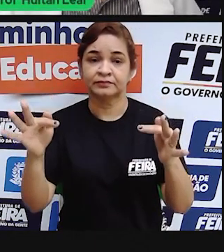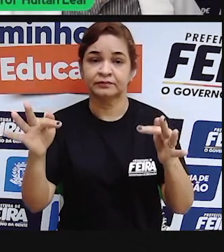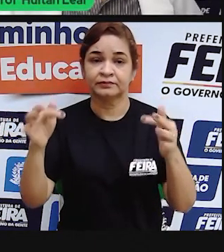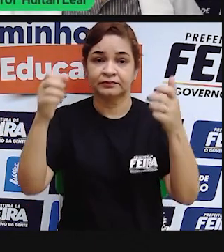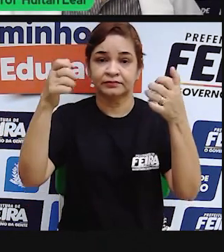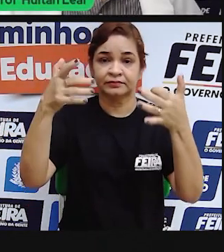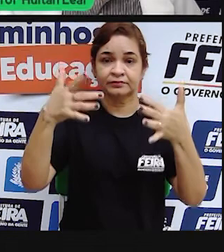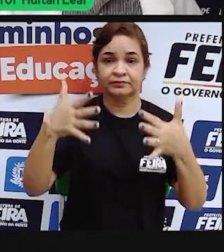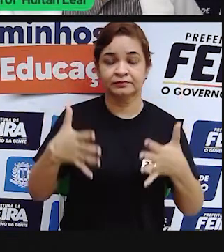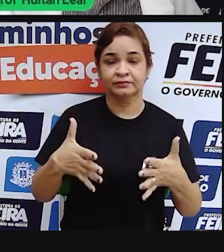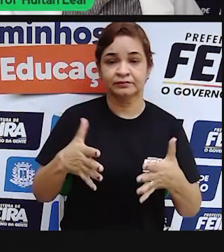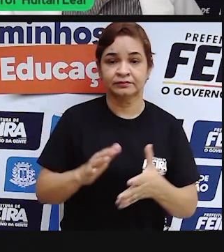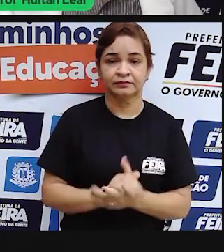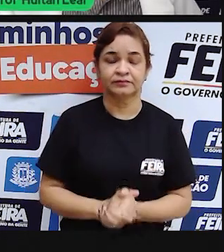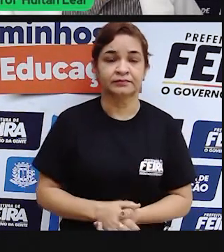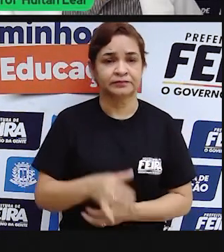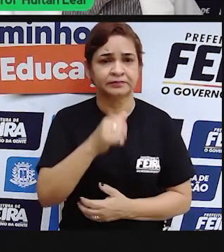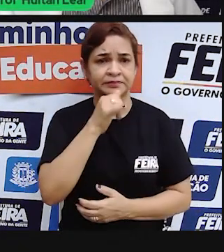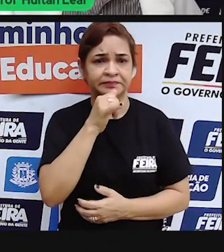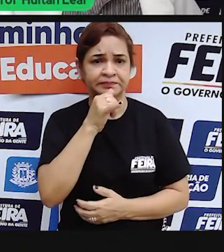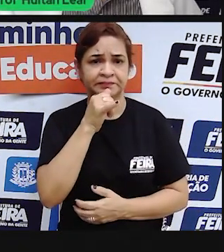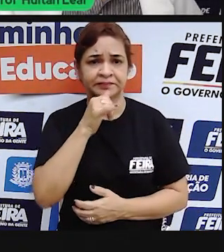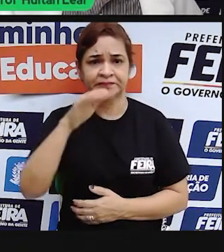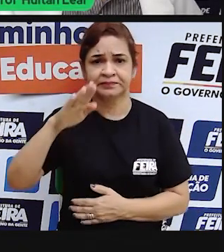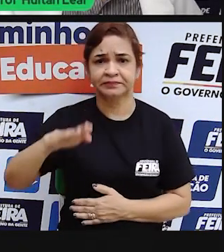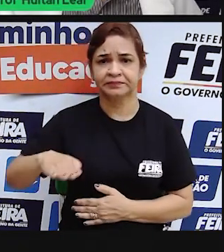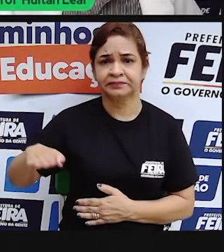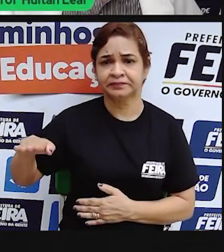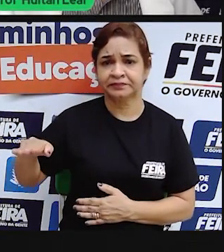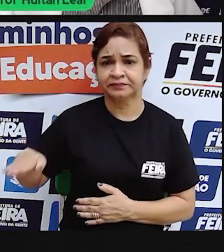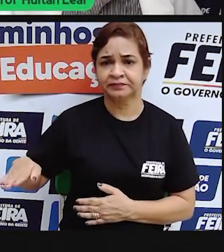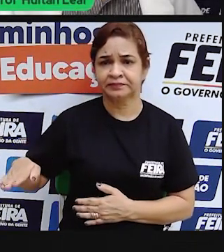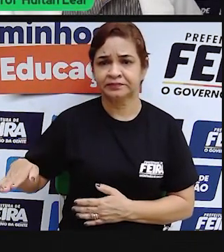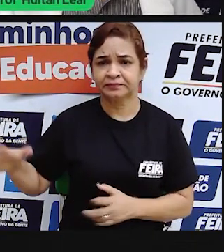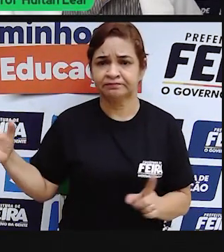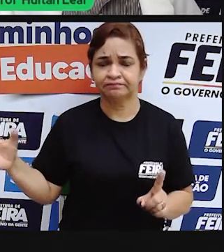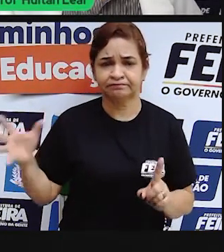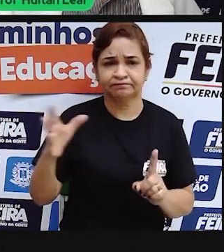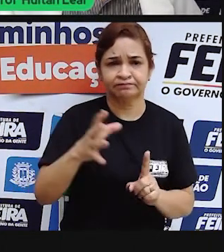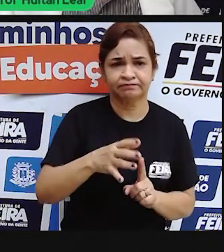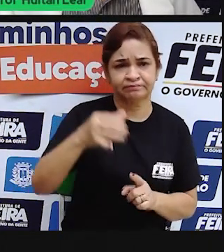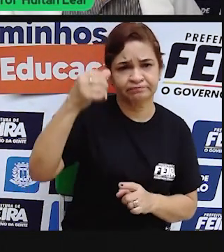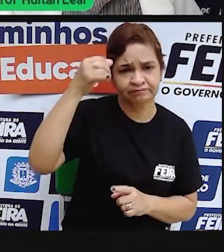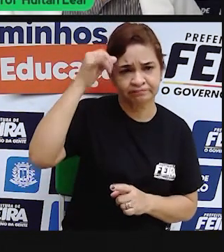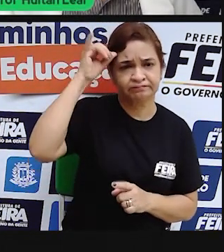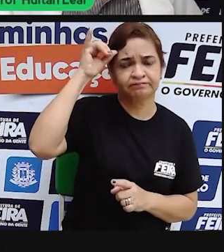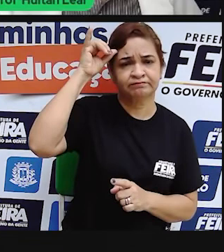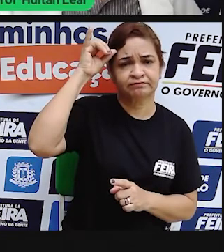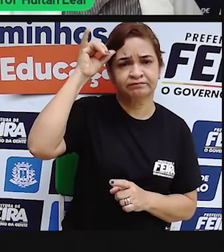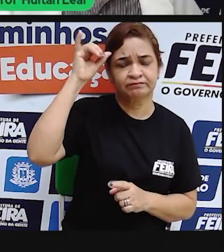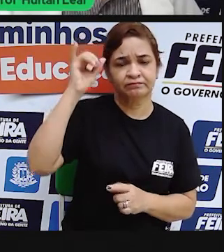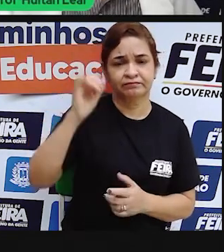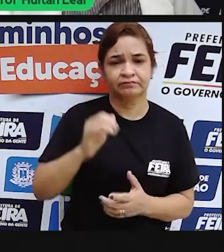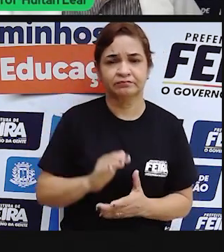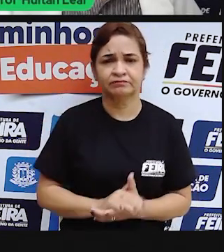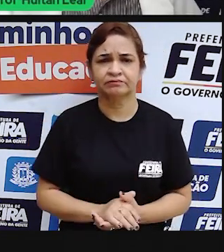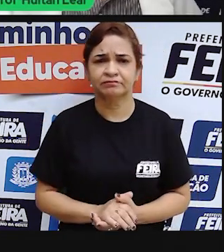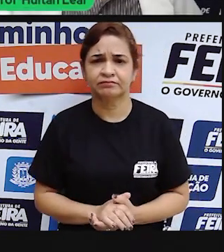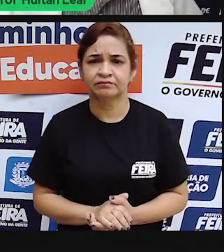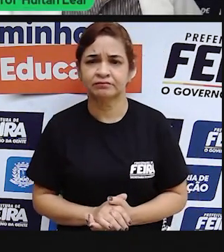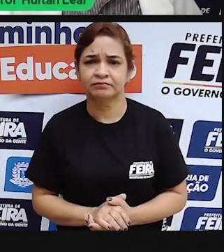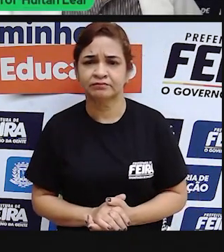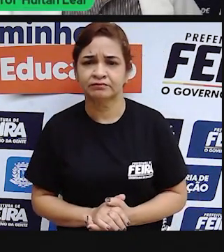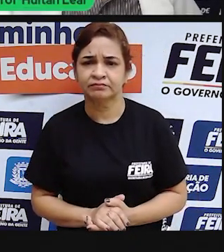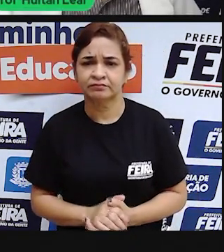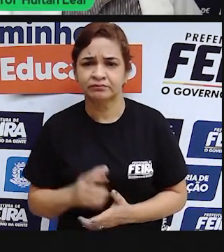comentário. Vejamos. A menina foi atacada pela vaca. Nossa